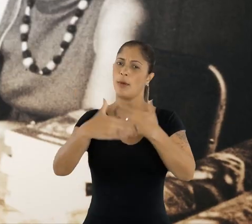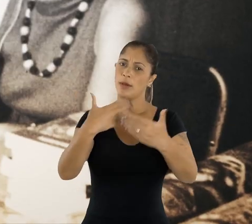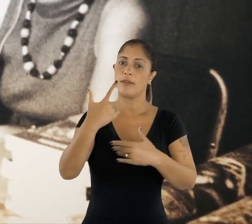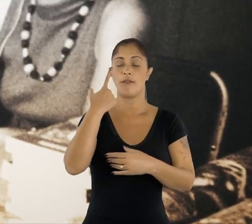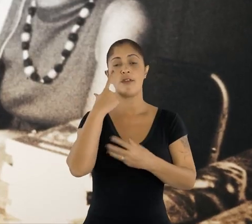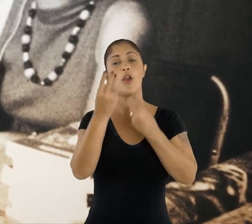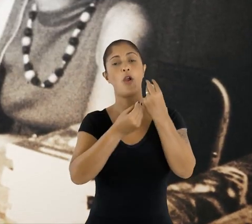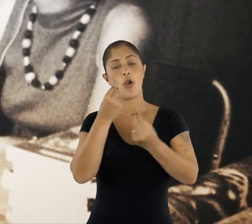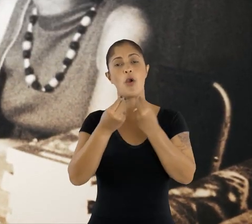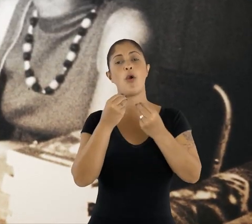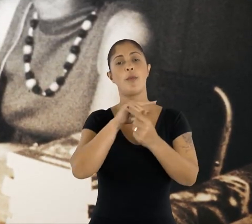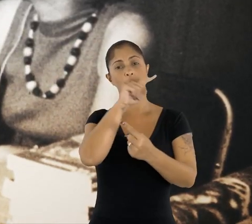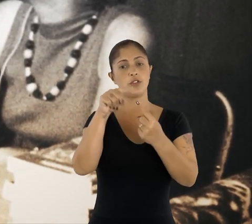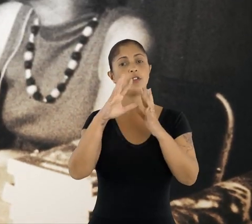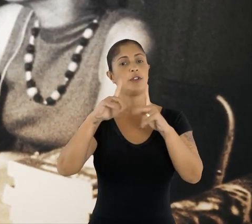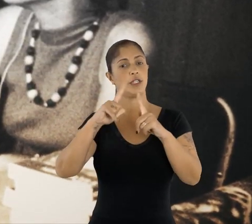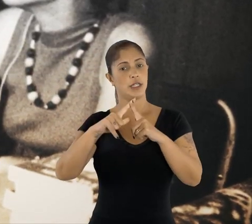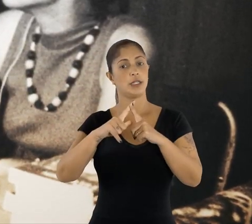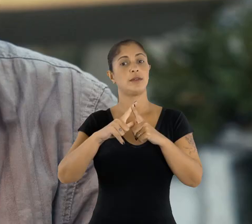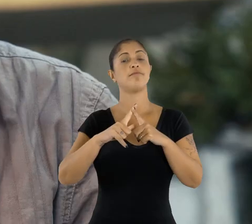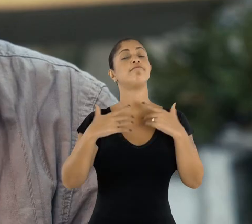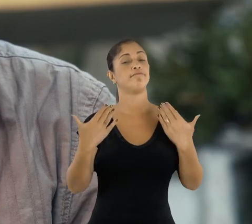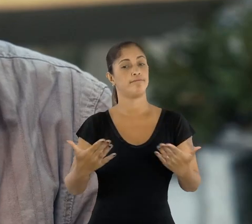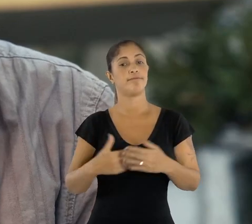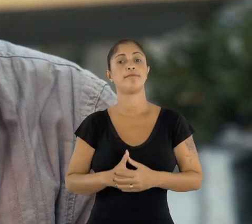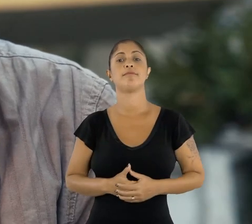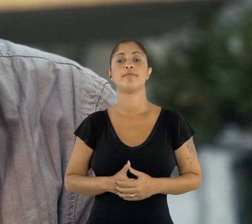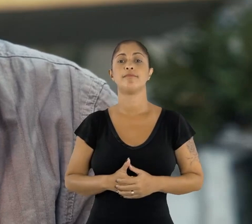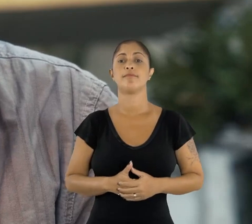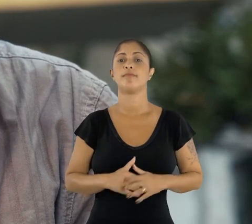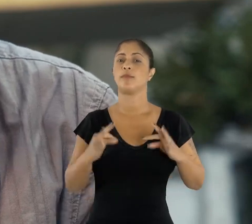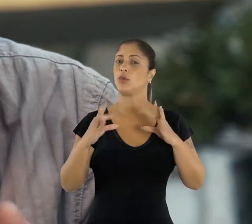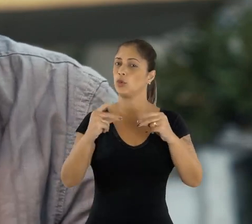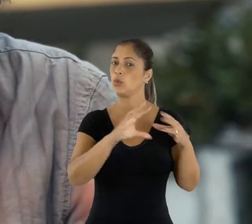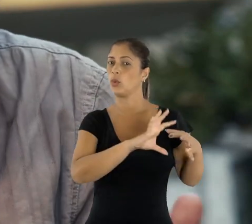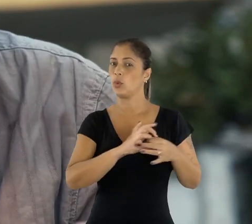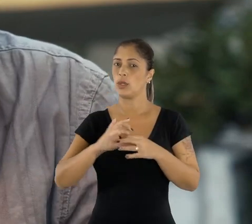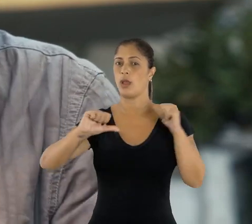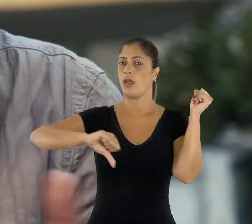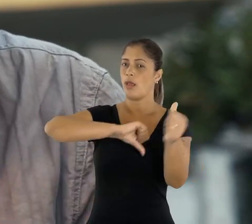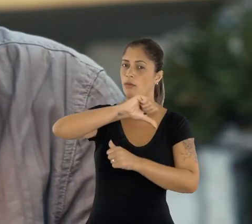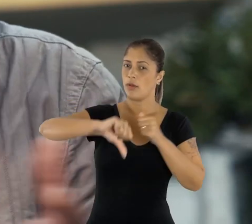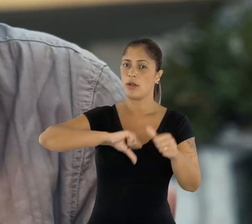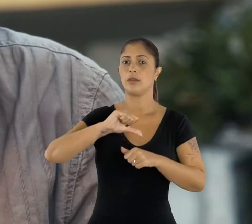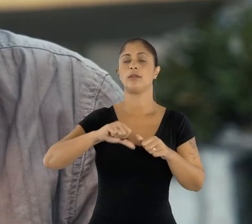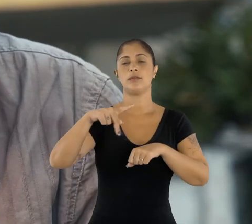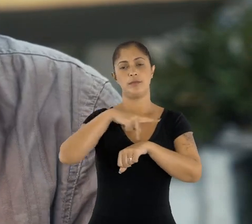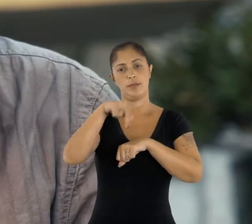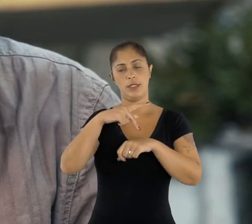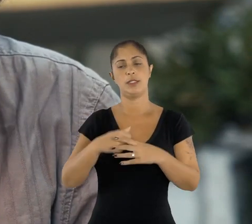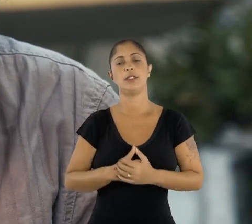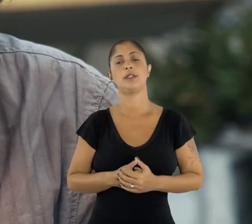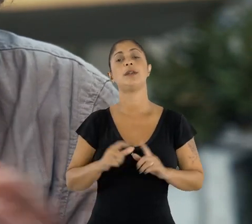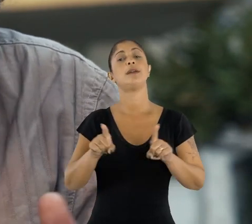em um processo de reconsiderar a missão da Igreja à luz do contexto revolucionário de um país socialista.